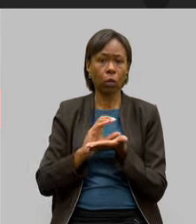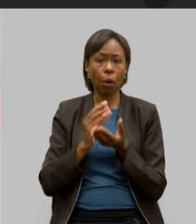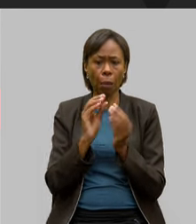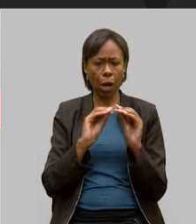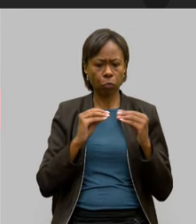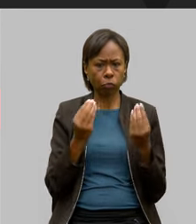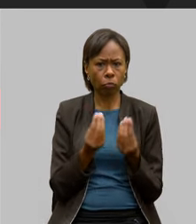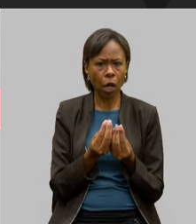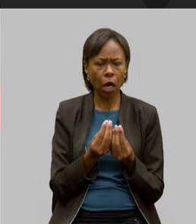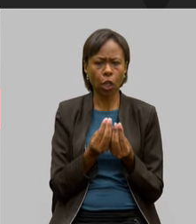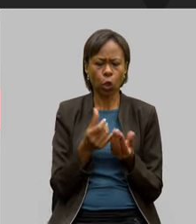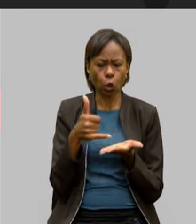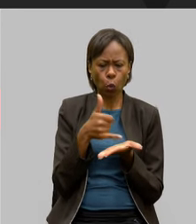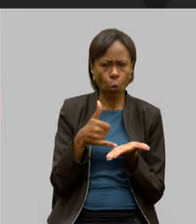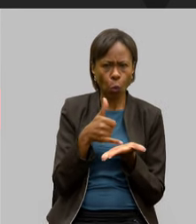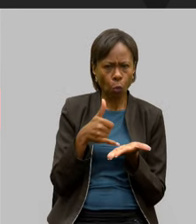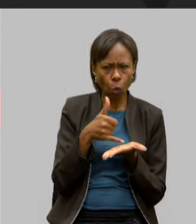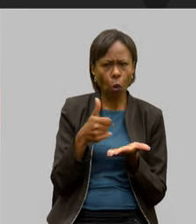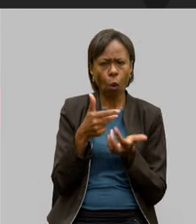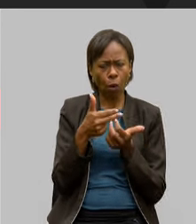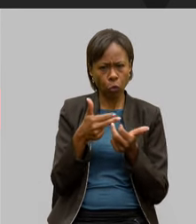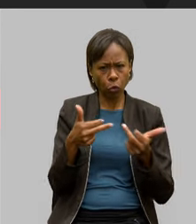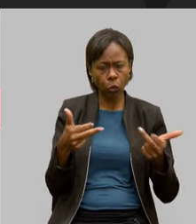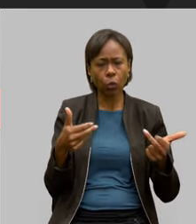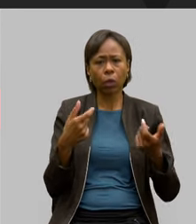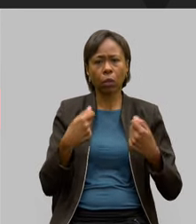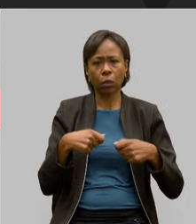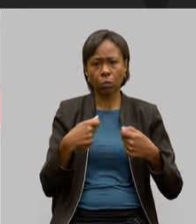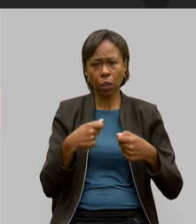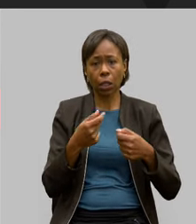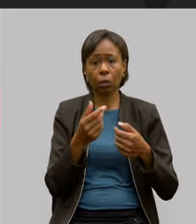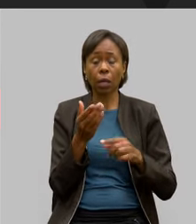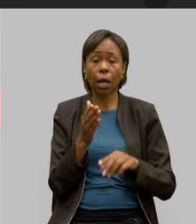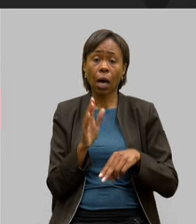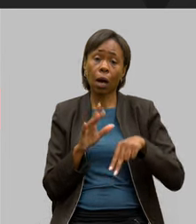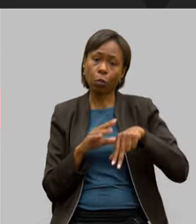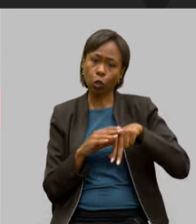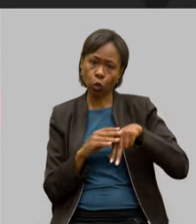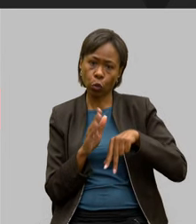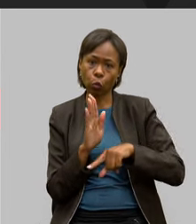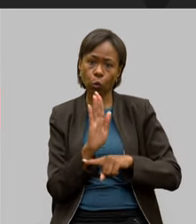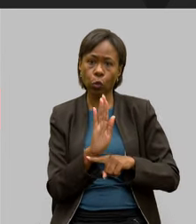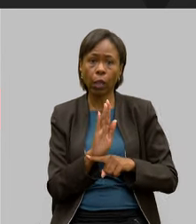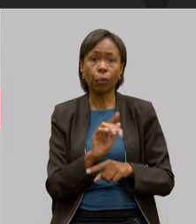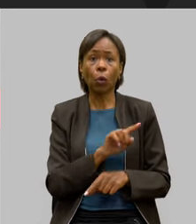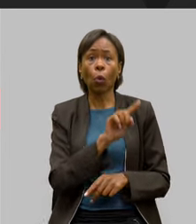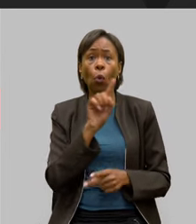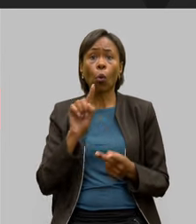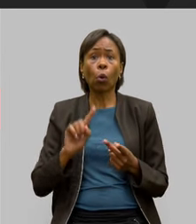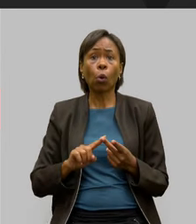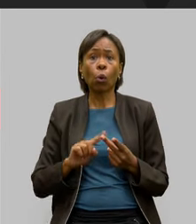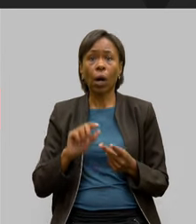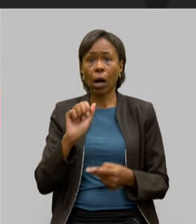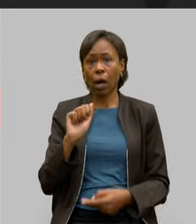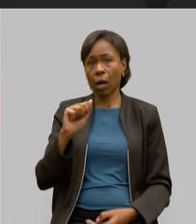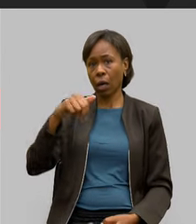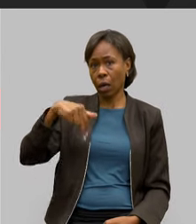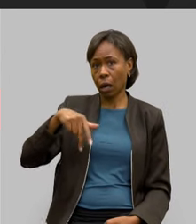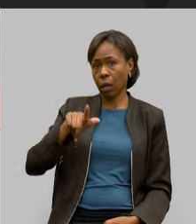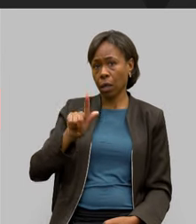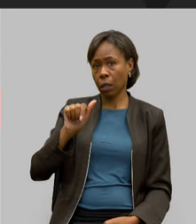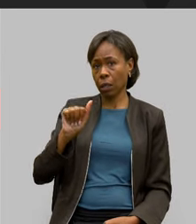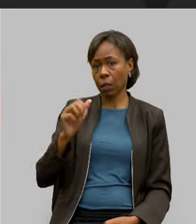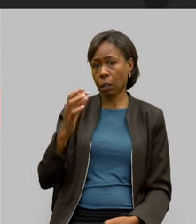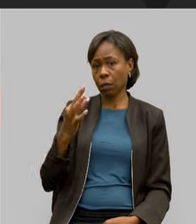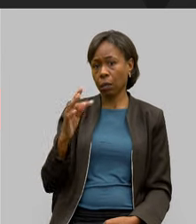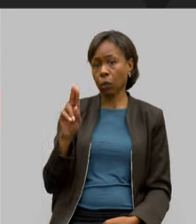extratos nos olhos que ela está eh destinando aos seus pacientes a Angatu né o pessoal tá me contactando agora a gente tá tentando fazer